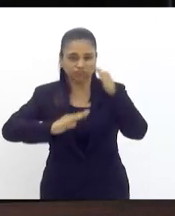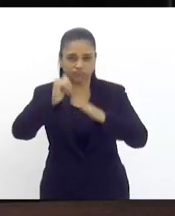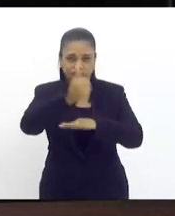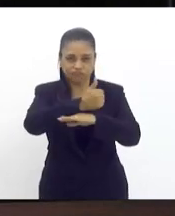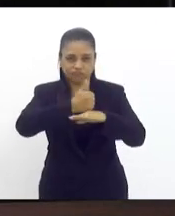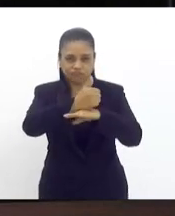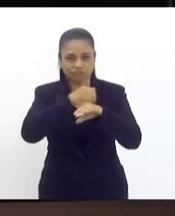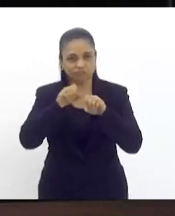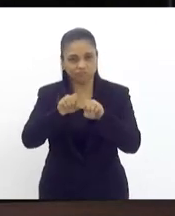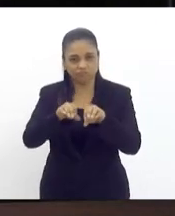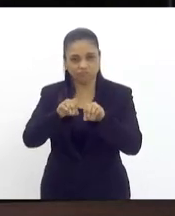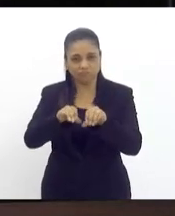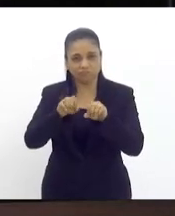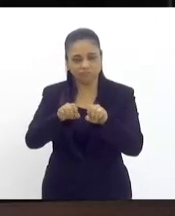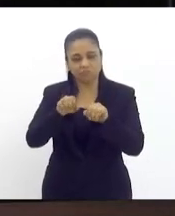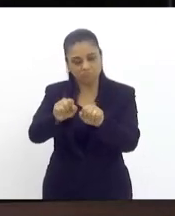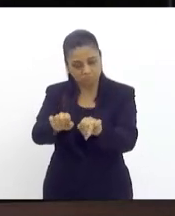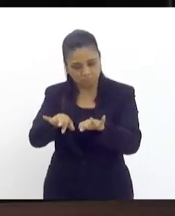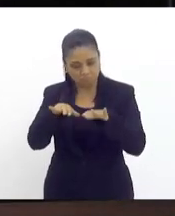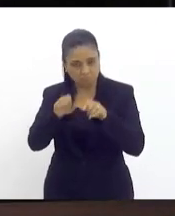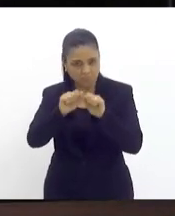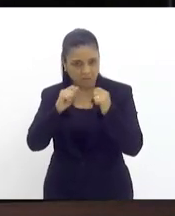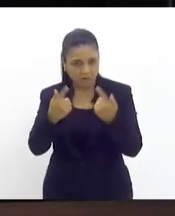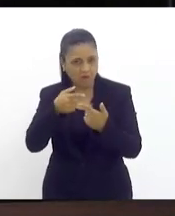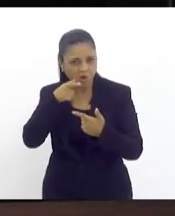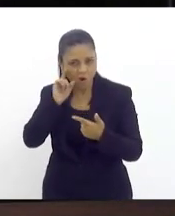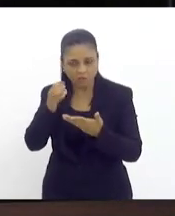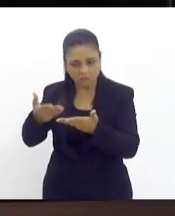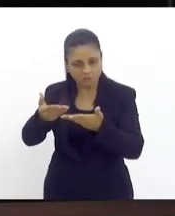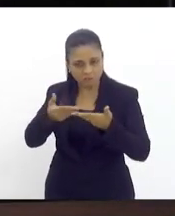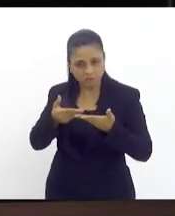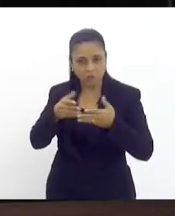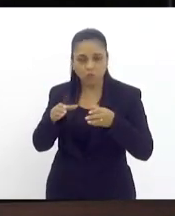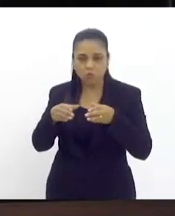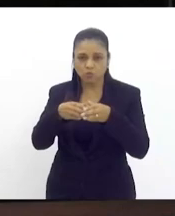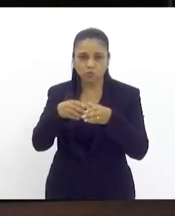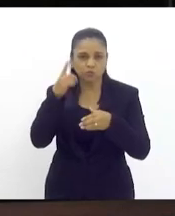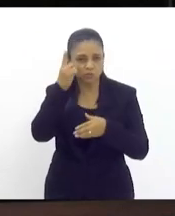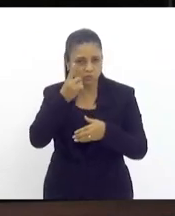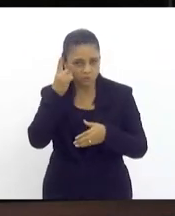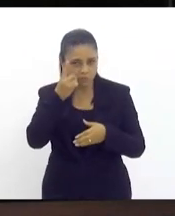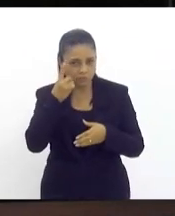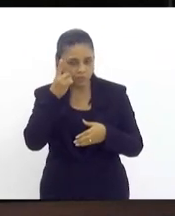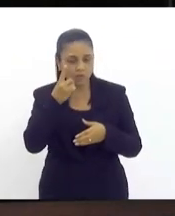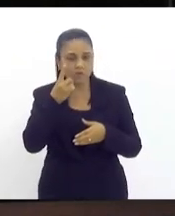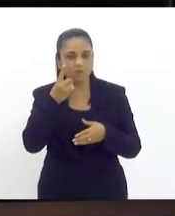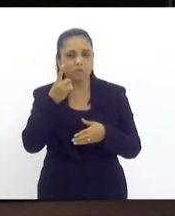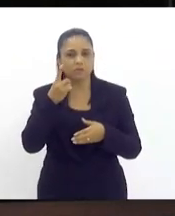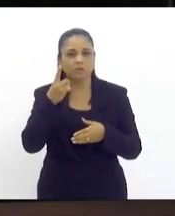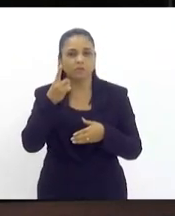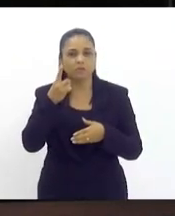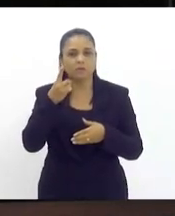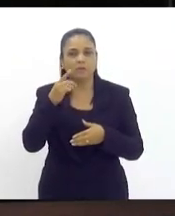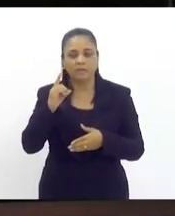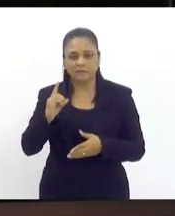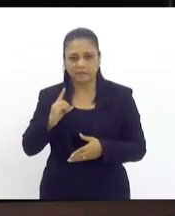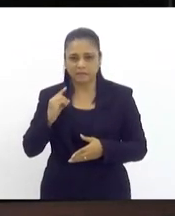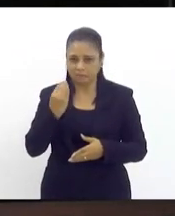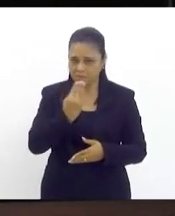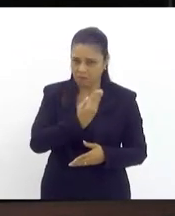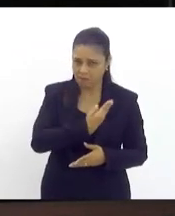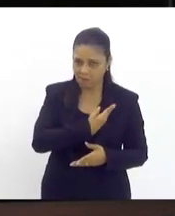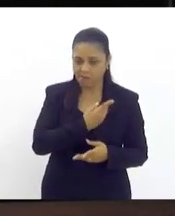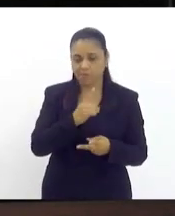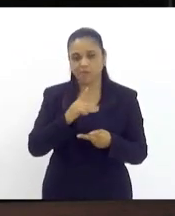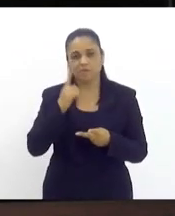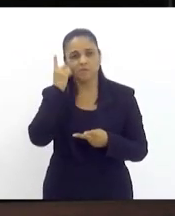que tiveram nessa casa foram recebidos nessa casa por um conjunto de Deputados pelo deputada pela deputada Dani Balbi